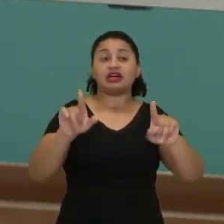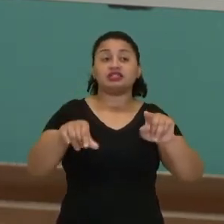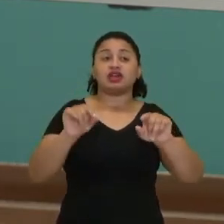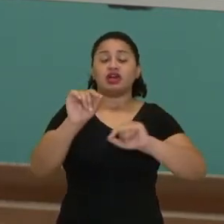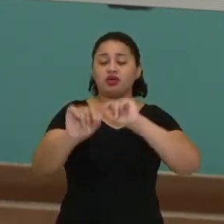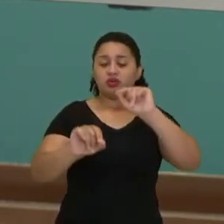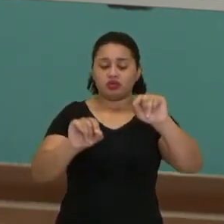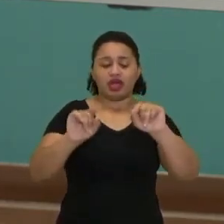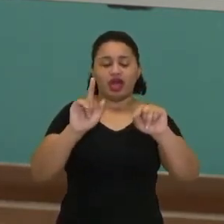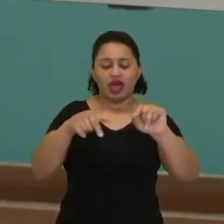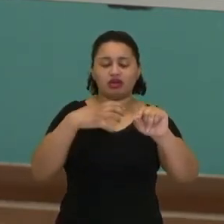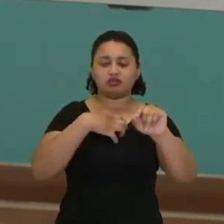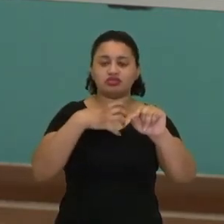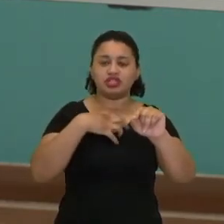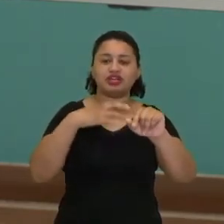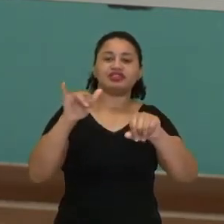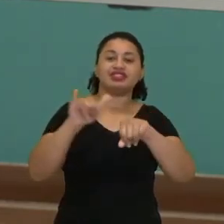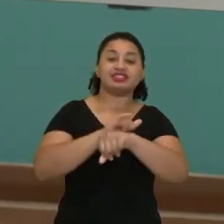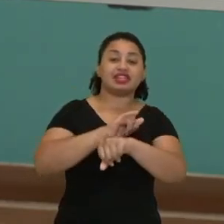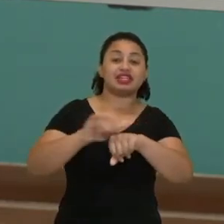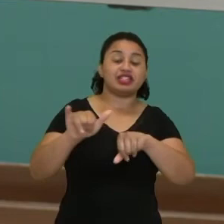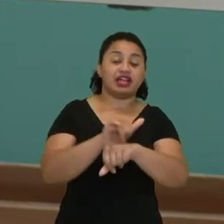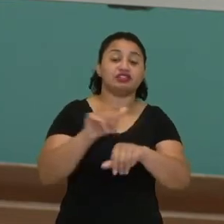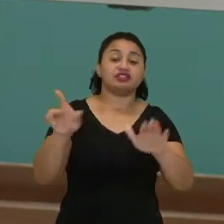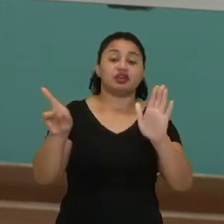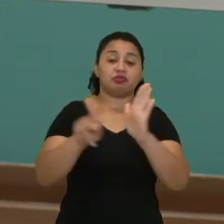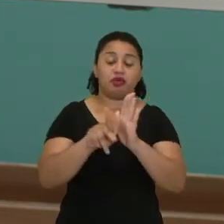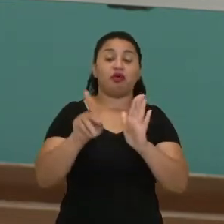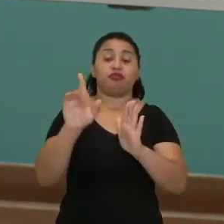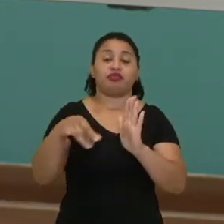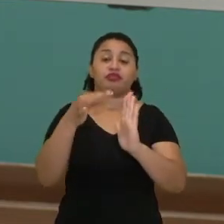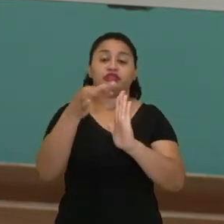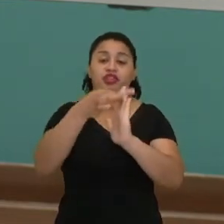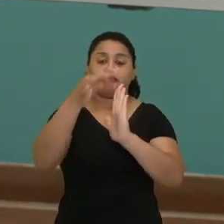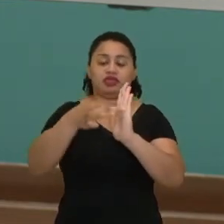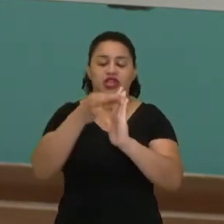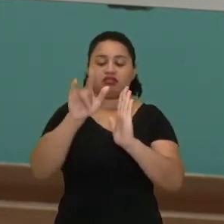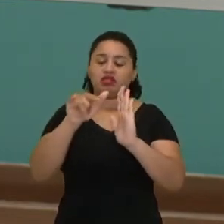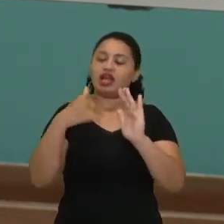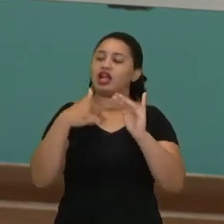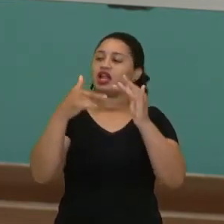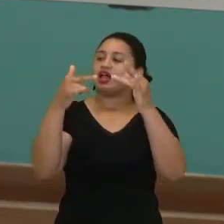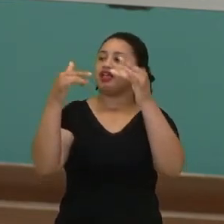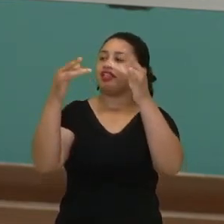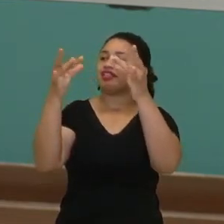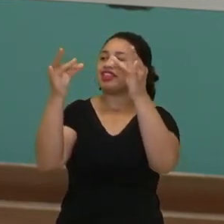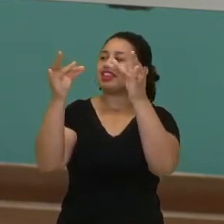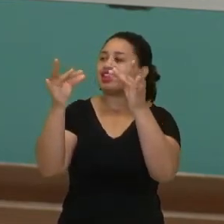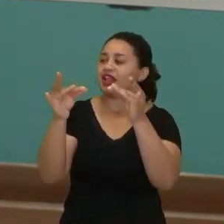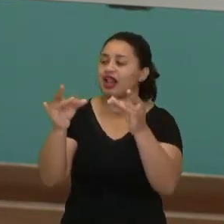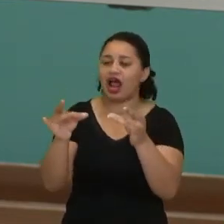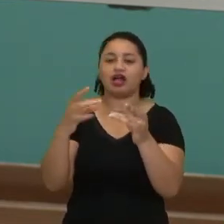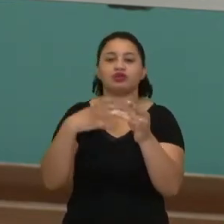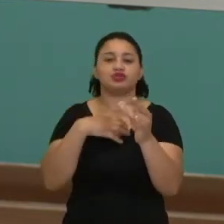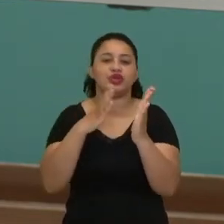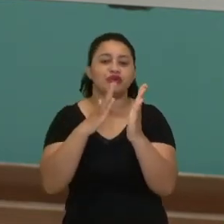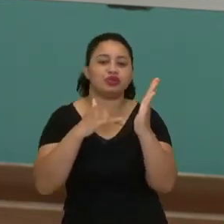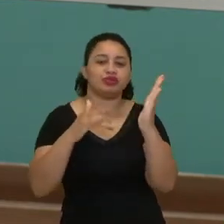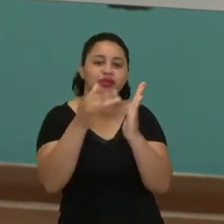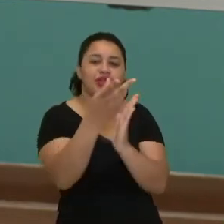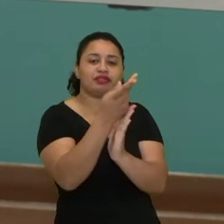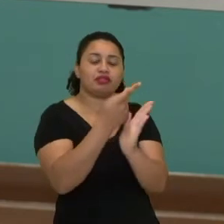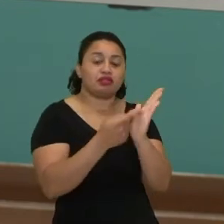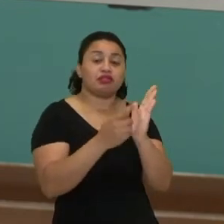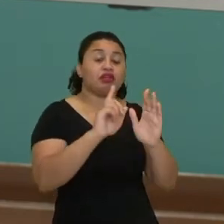destruição de técnica. Então você sai do acadêmico detalhado e cria novas técnicas, do estudo